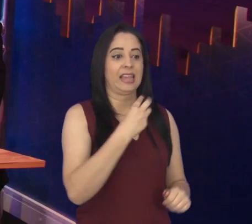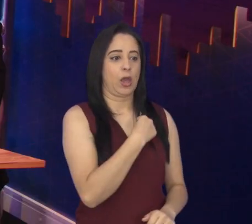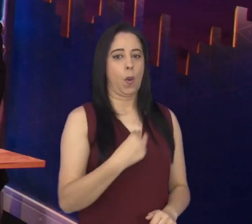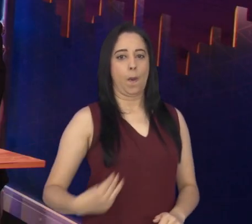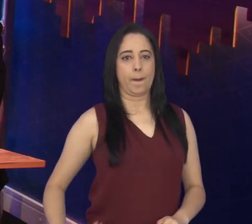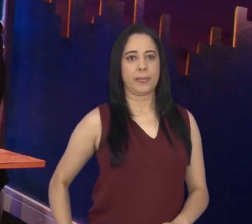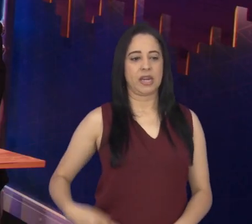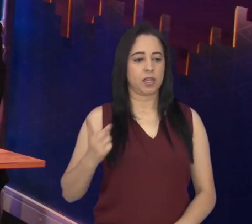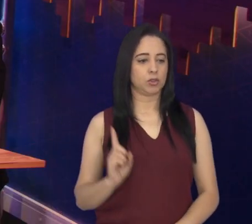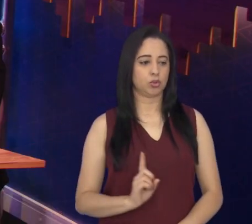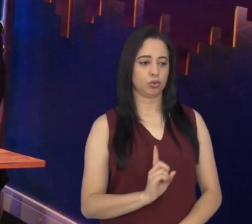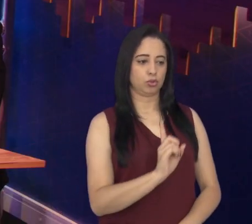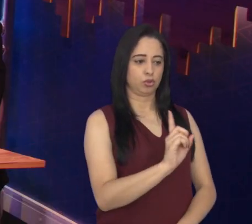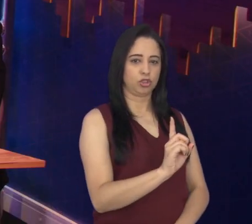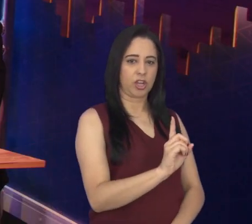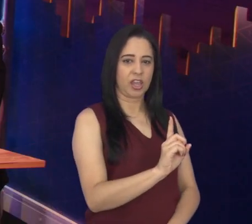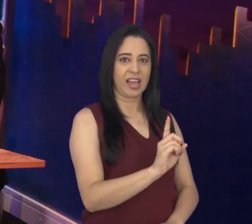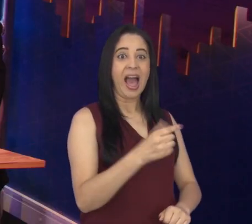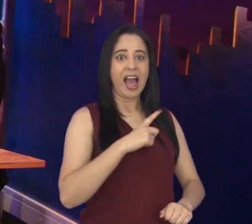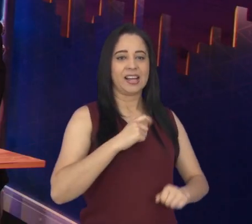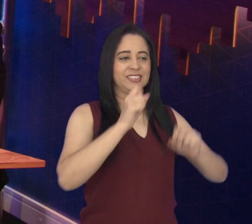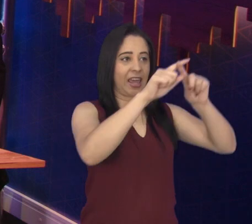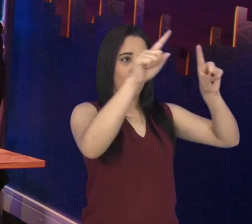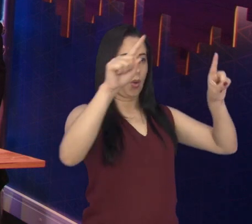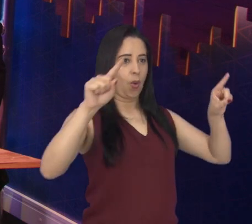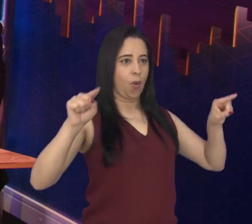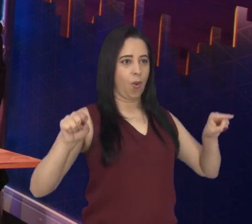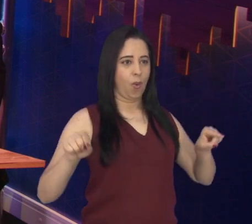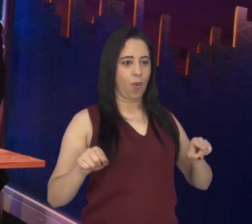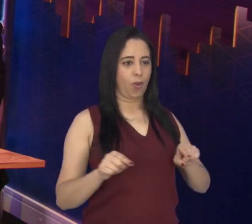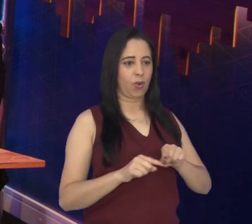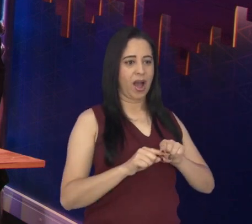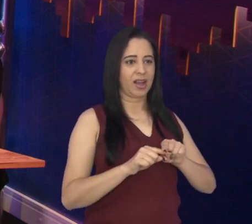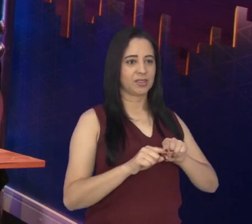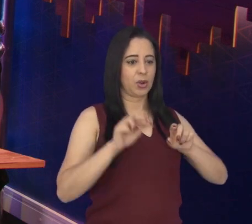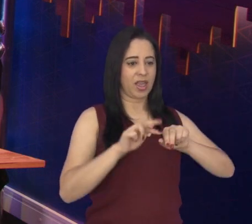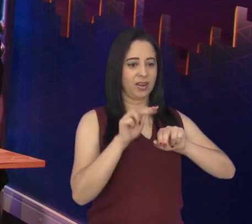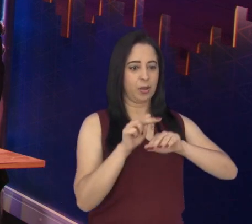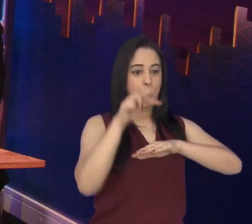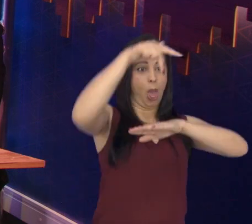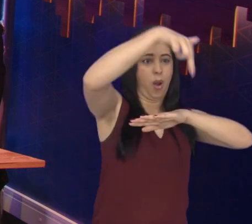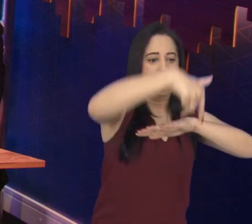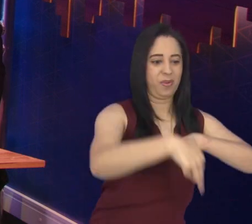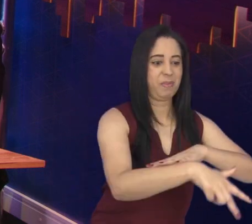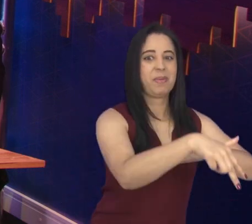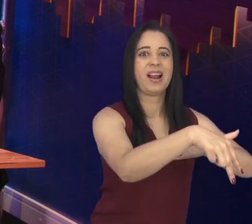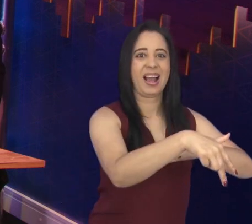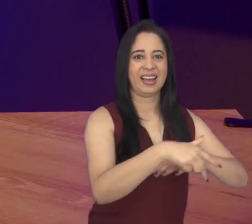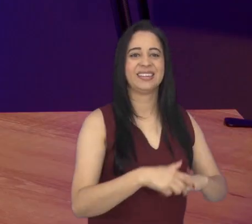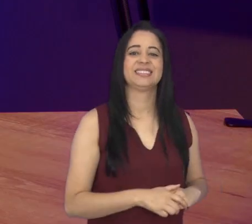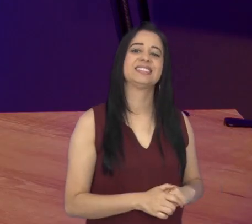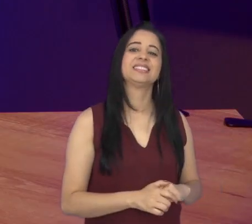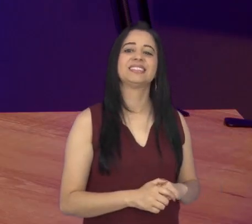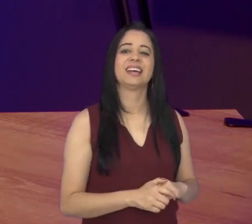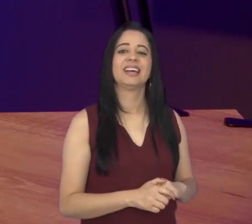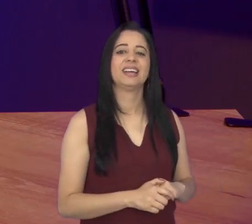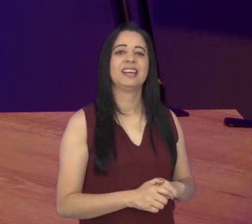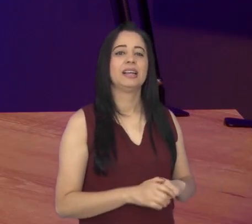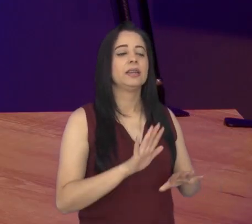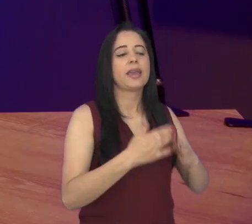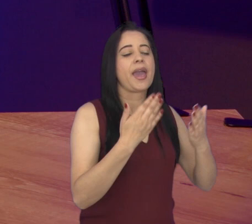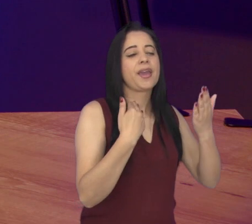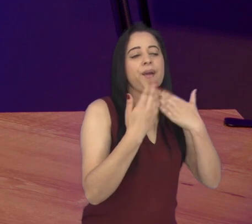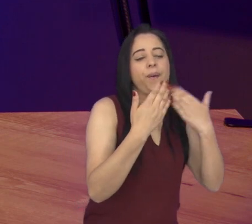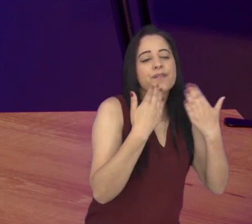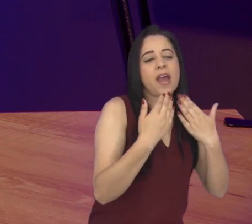o ministro ele chega, o ministro bruxo chega pelo quadro, assim, tem alguém que chega pelo quadro, se não me falha a memória, e